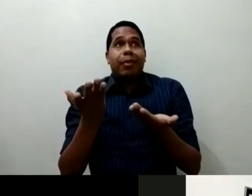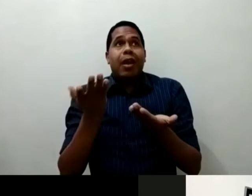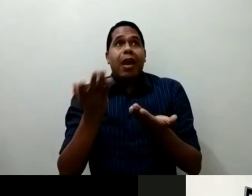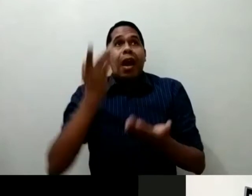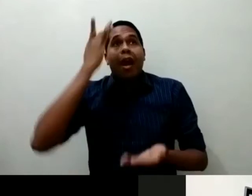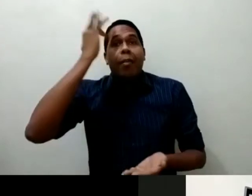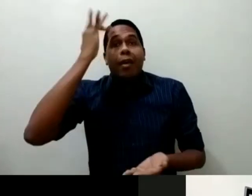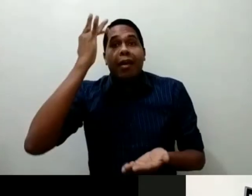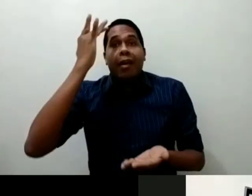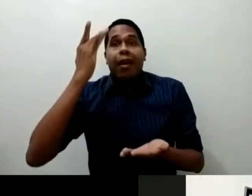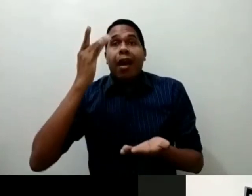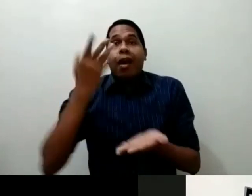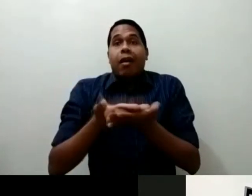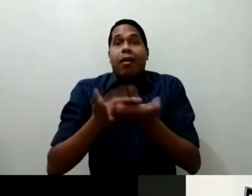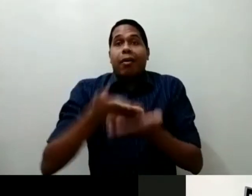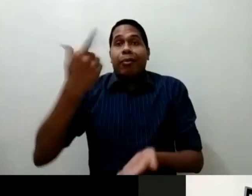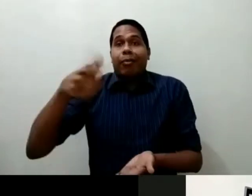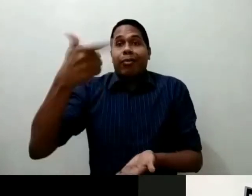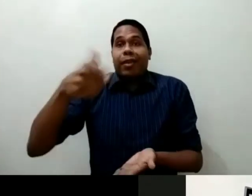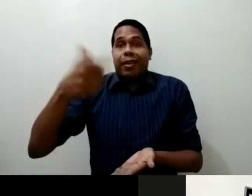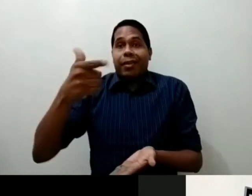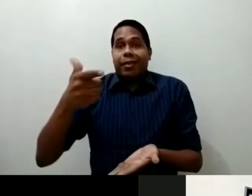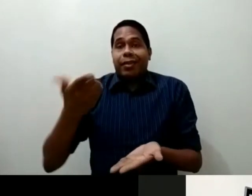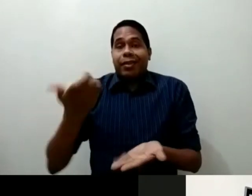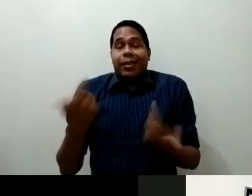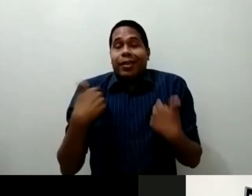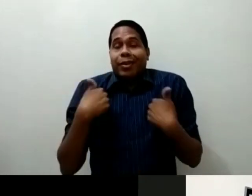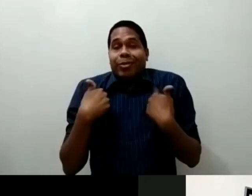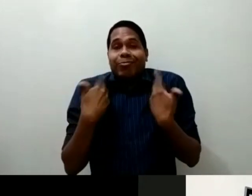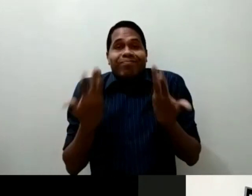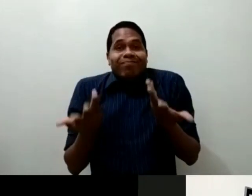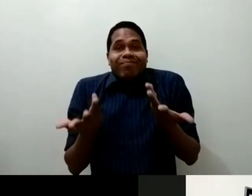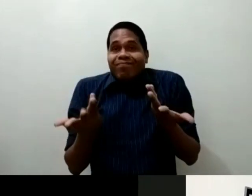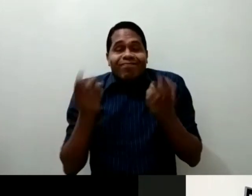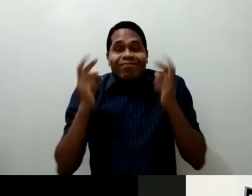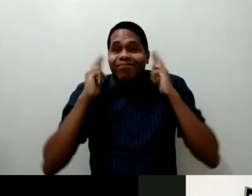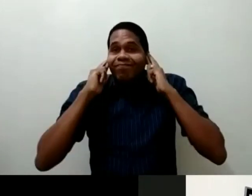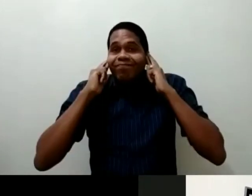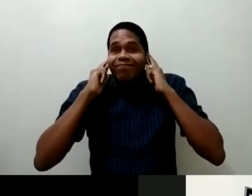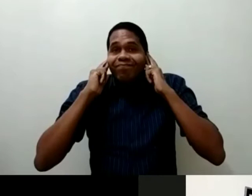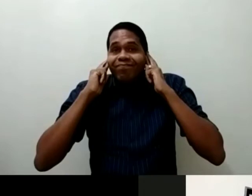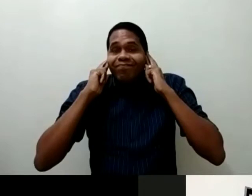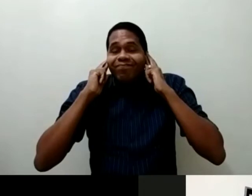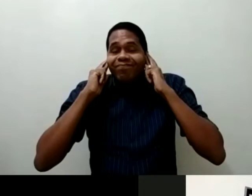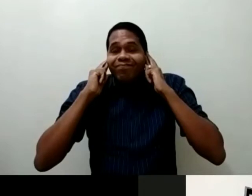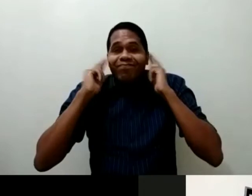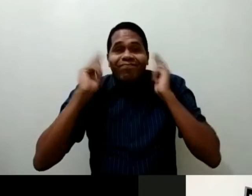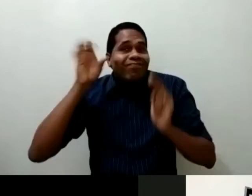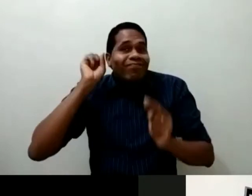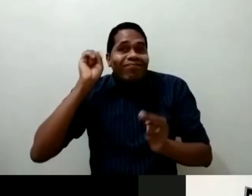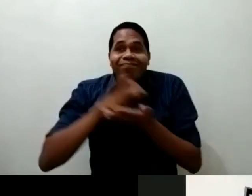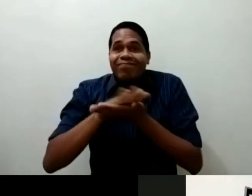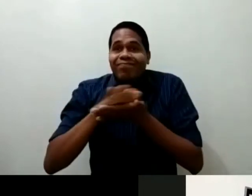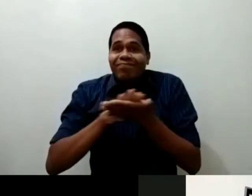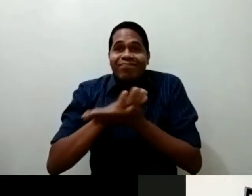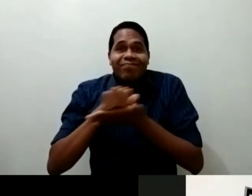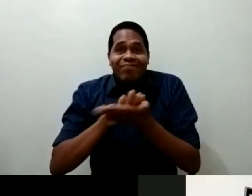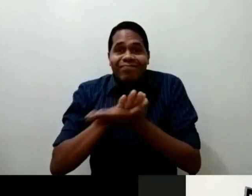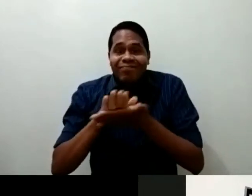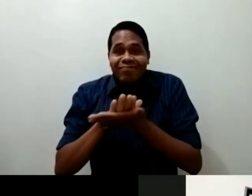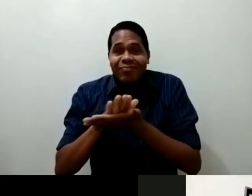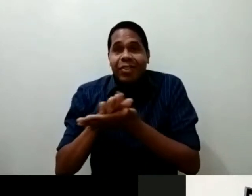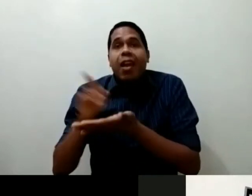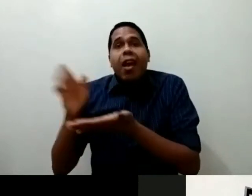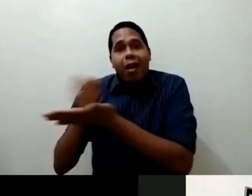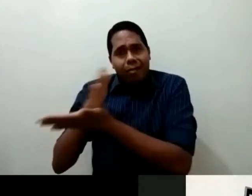escola não havia uma ajuda. Às vezes, se o professor falasse que no dia seguinte não teria aula, eu, como surdo, não